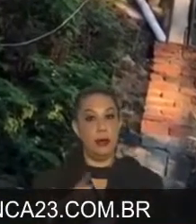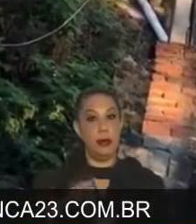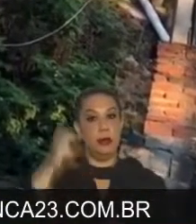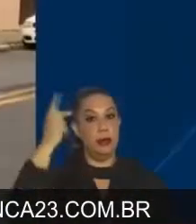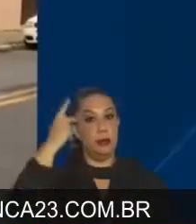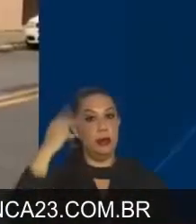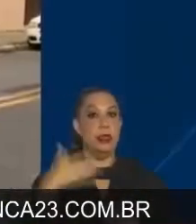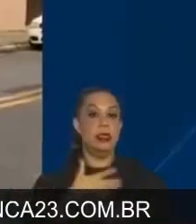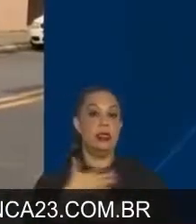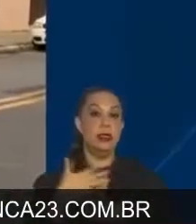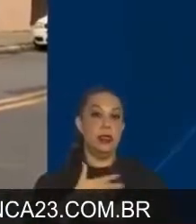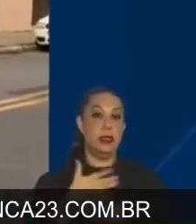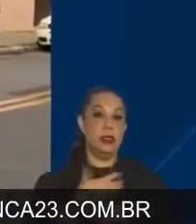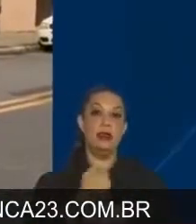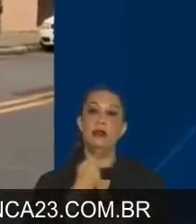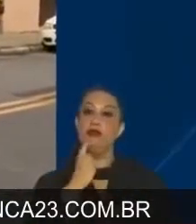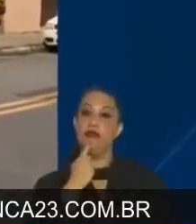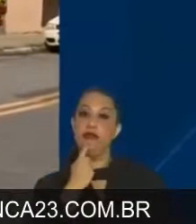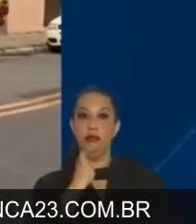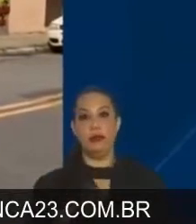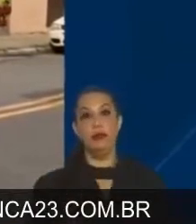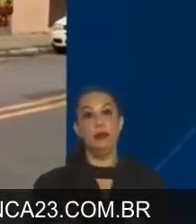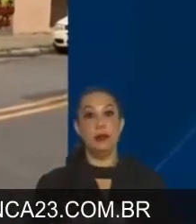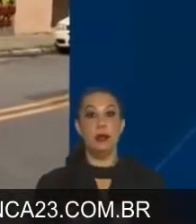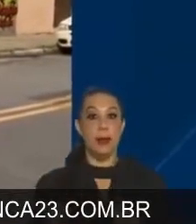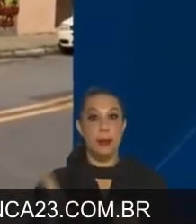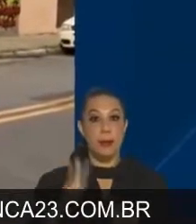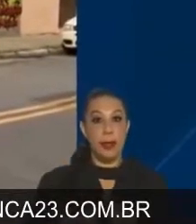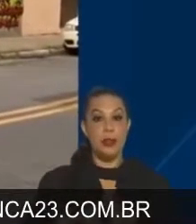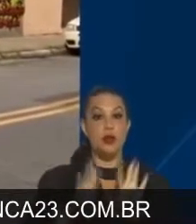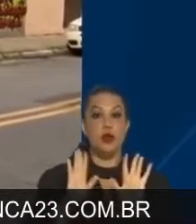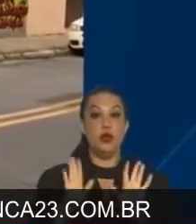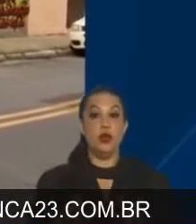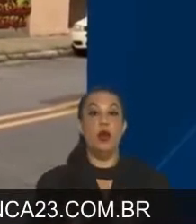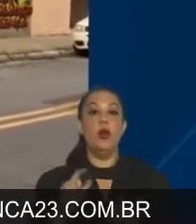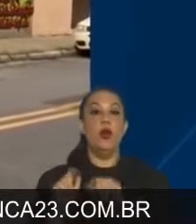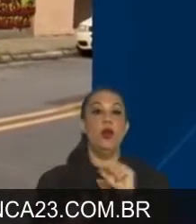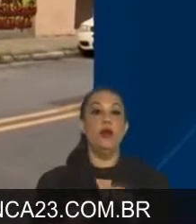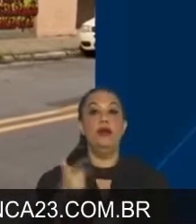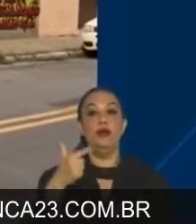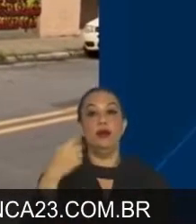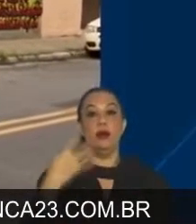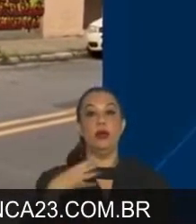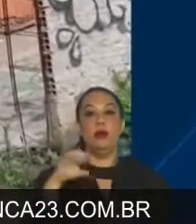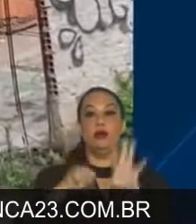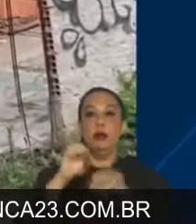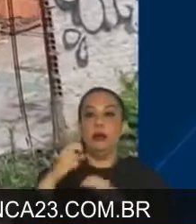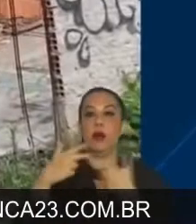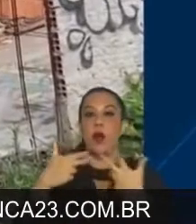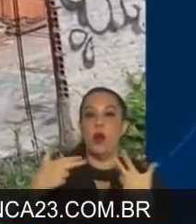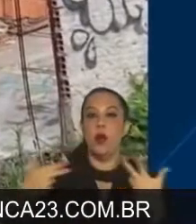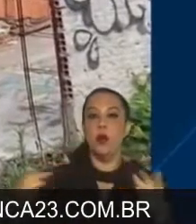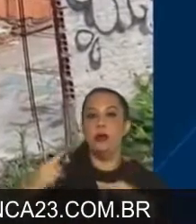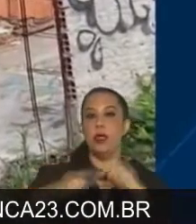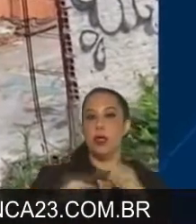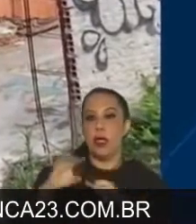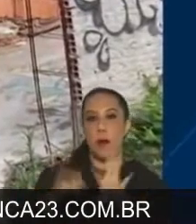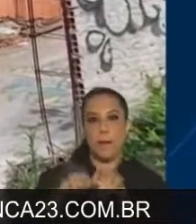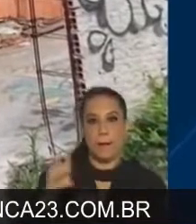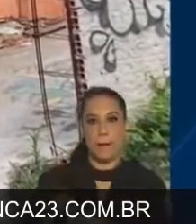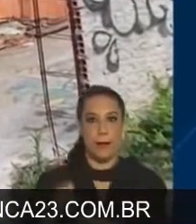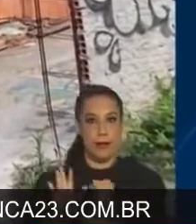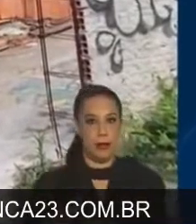da capital paulista e na cidade de Campinas. Além das prisões, foram cumpridos 24 mandados de busca e